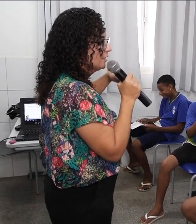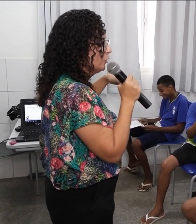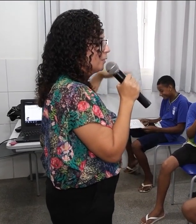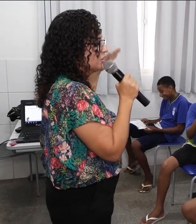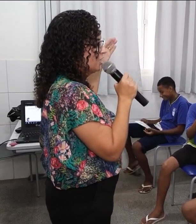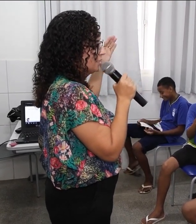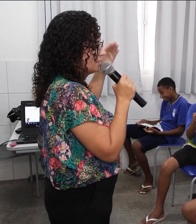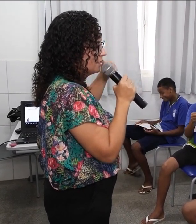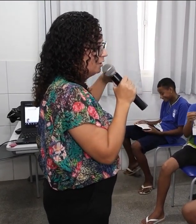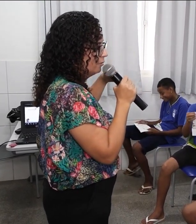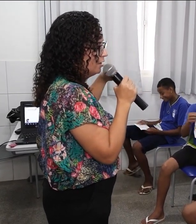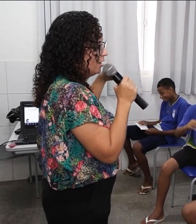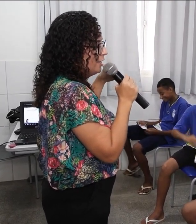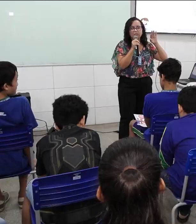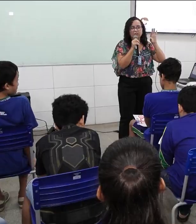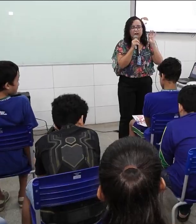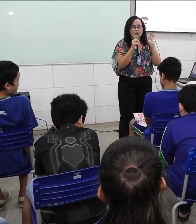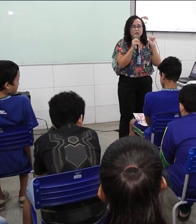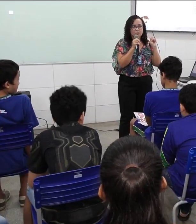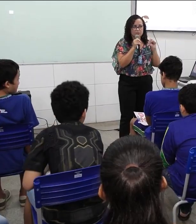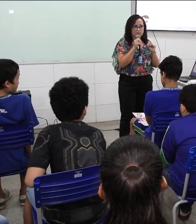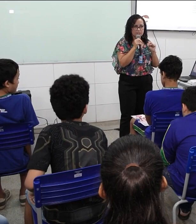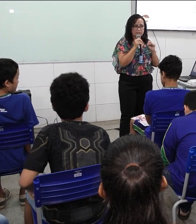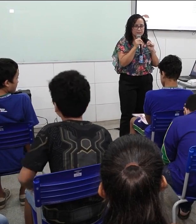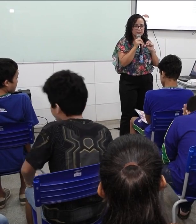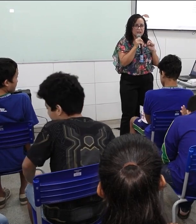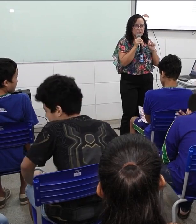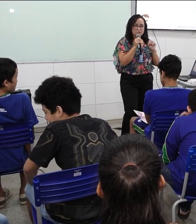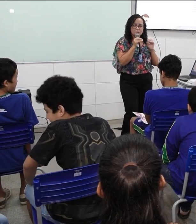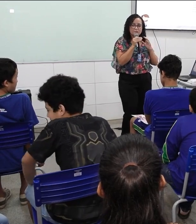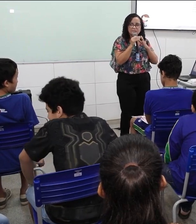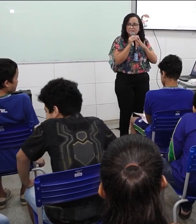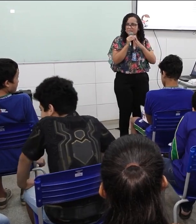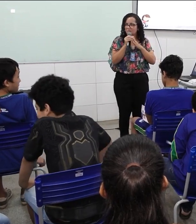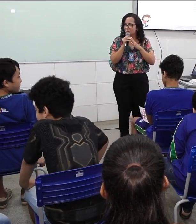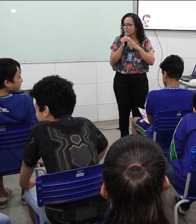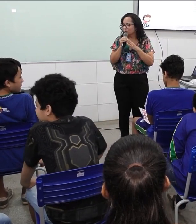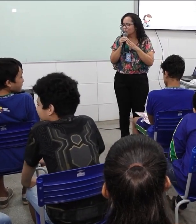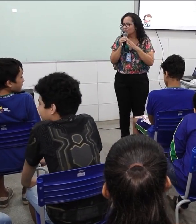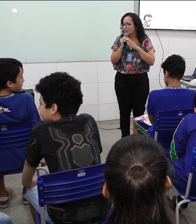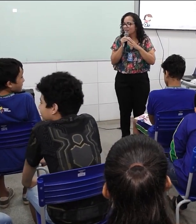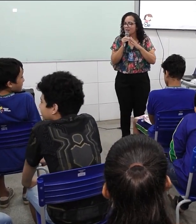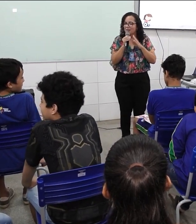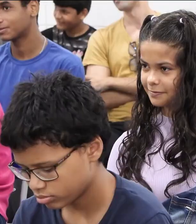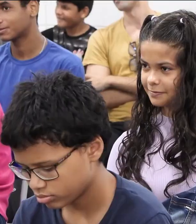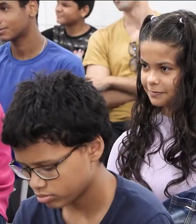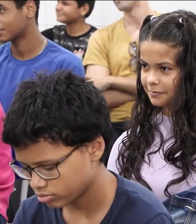pela Secretaria Estadual de Educação por meio de parcerias institucionais como esta